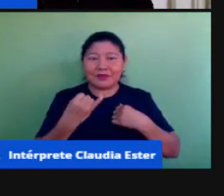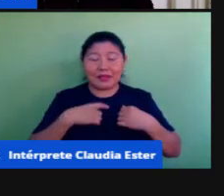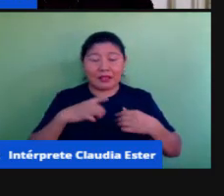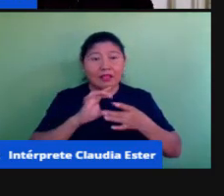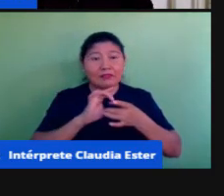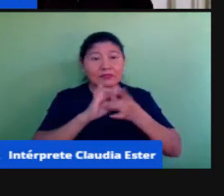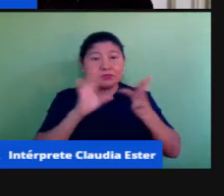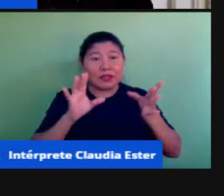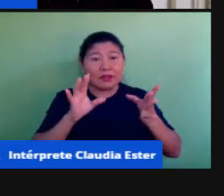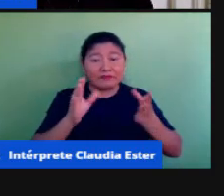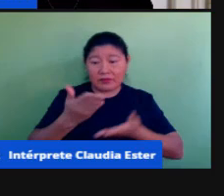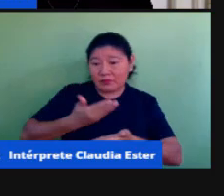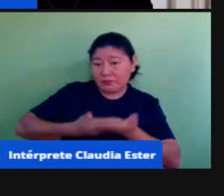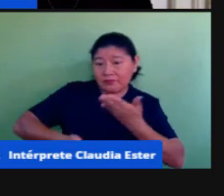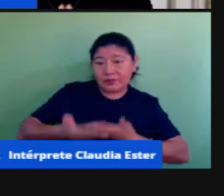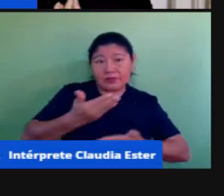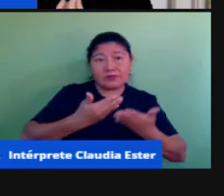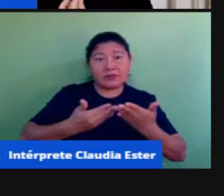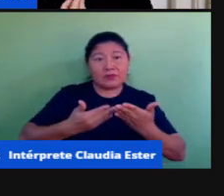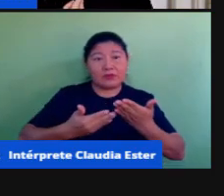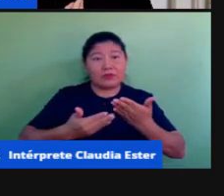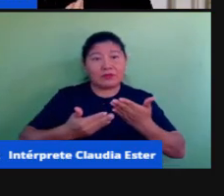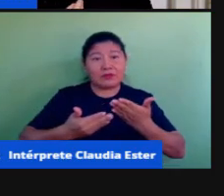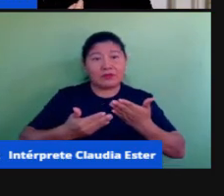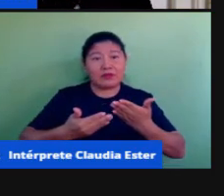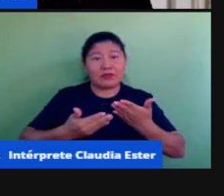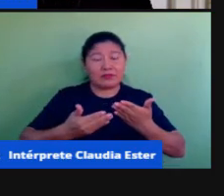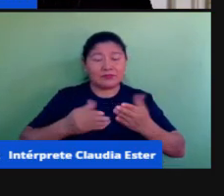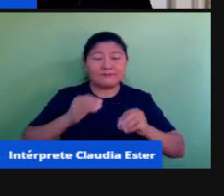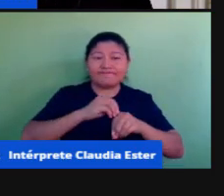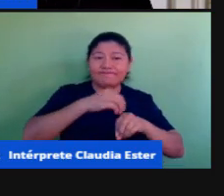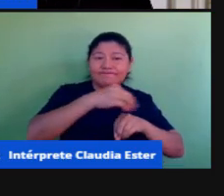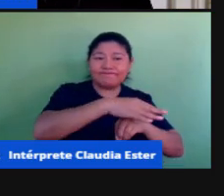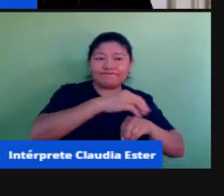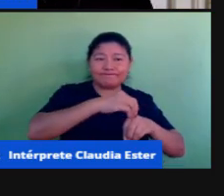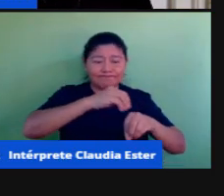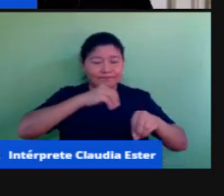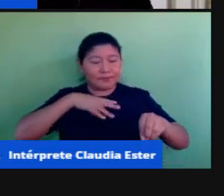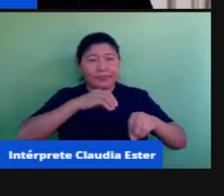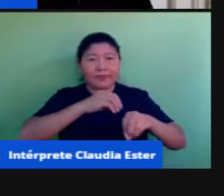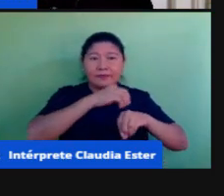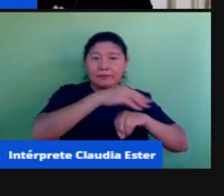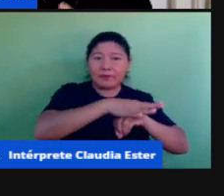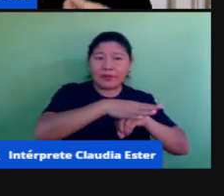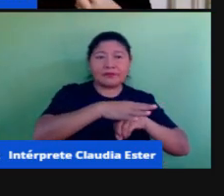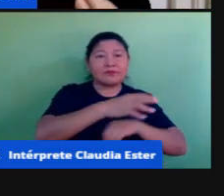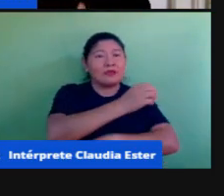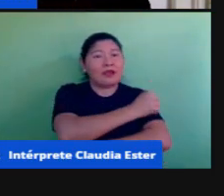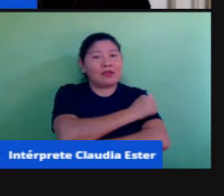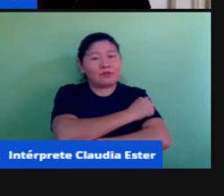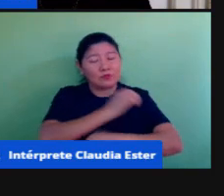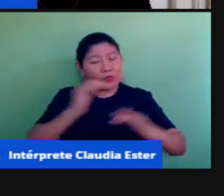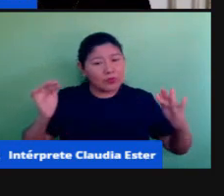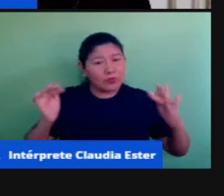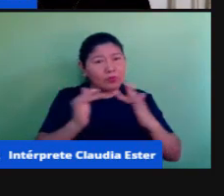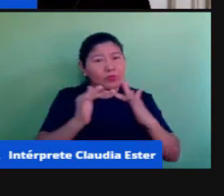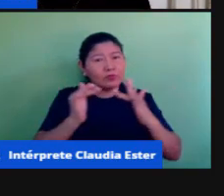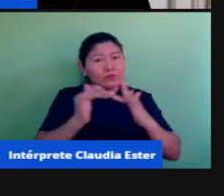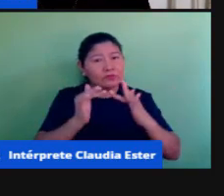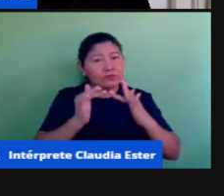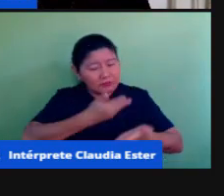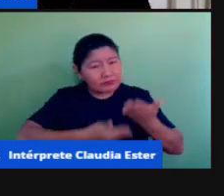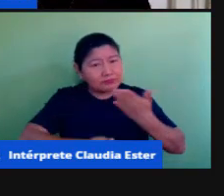que possível com o seu aluno, procurando promover situações de interação com ele. Então, não esqueçam de mandar